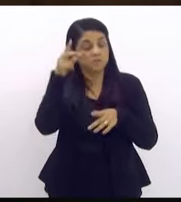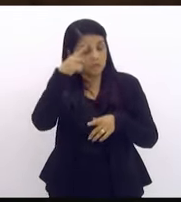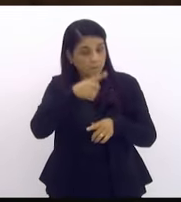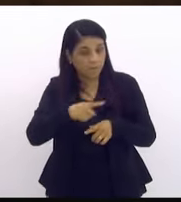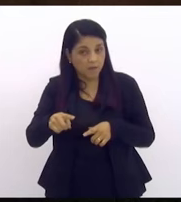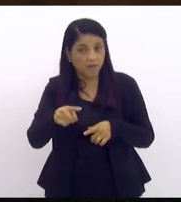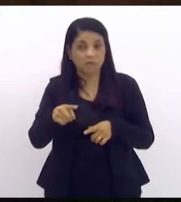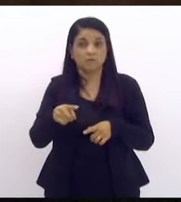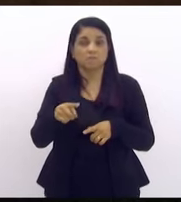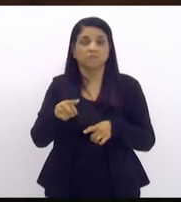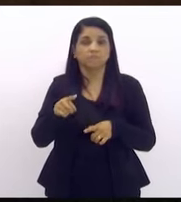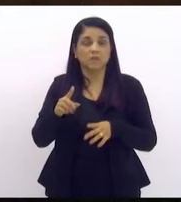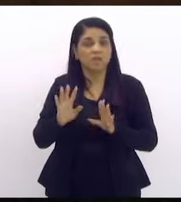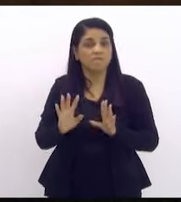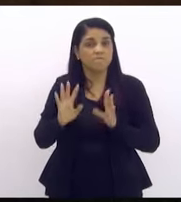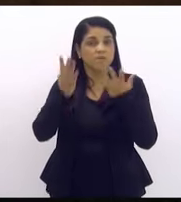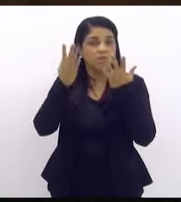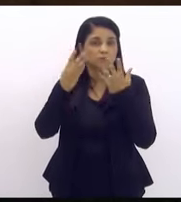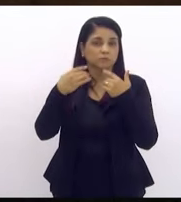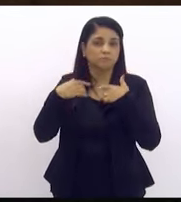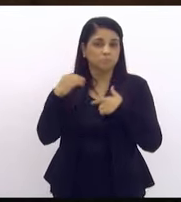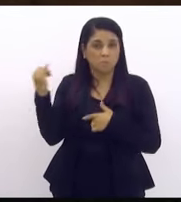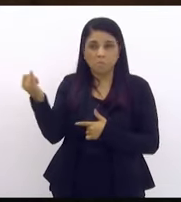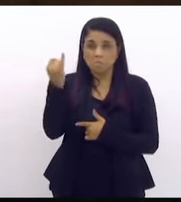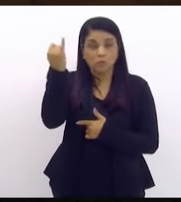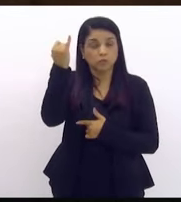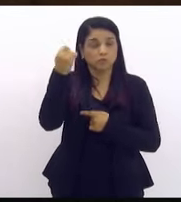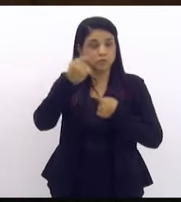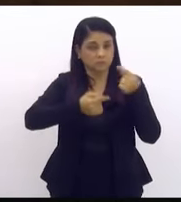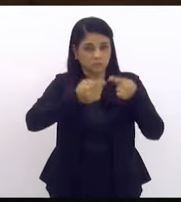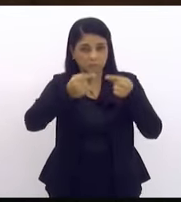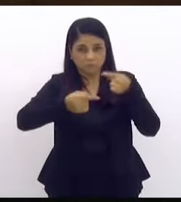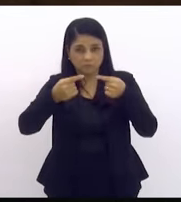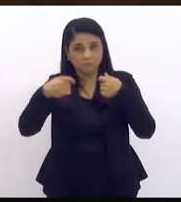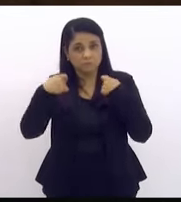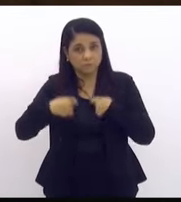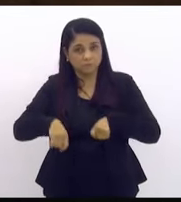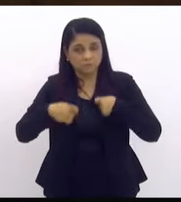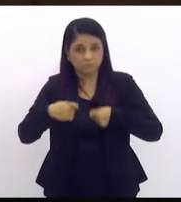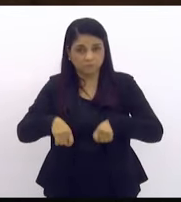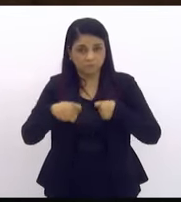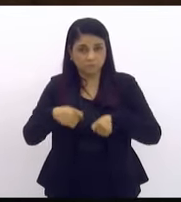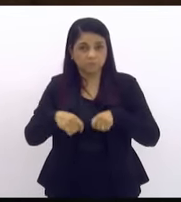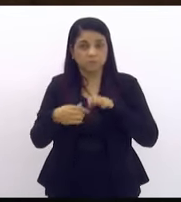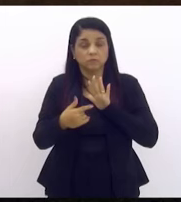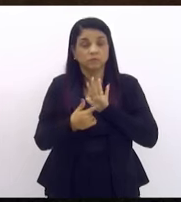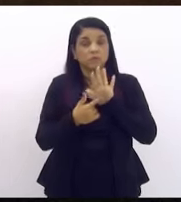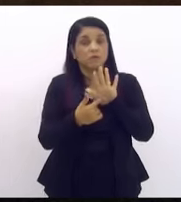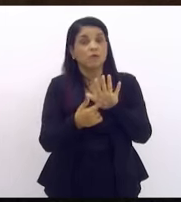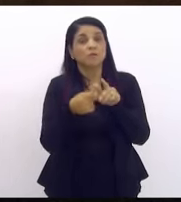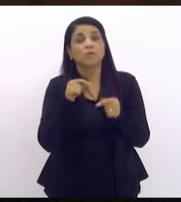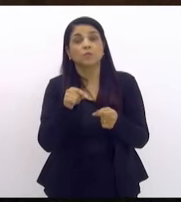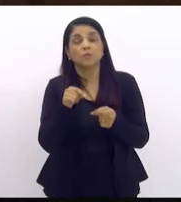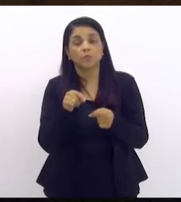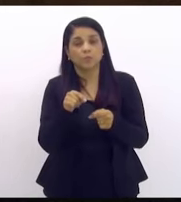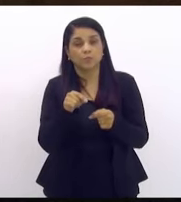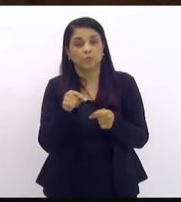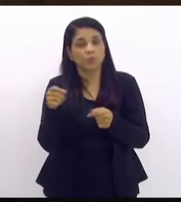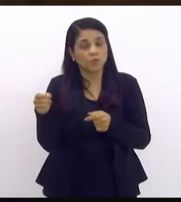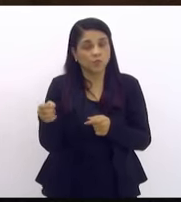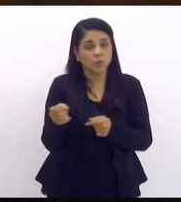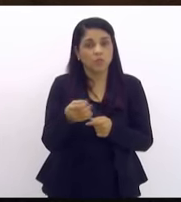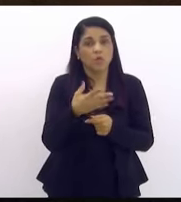dos eventos mais produtivos em torno da discussão da necessidade de apresentação de